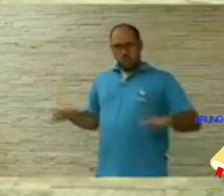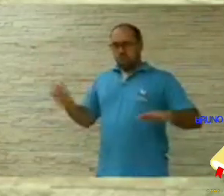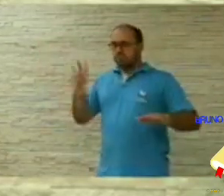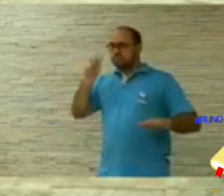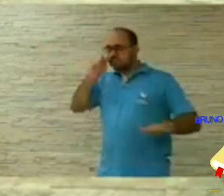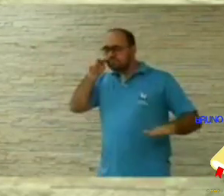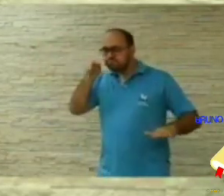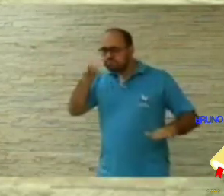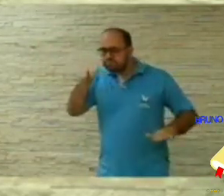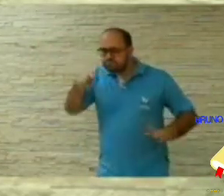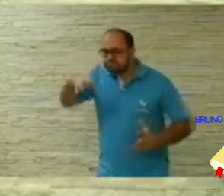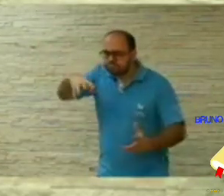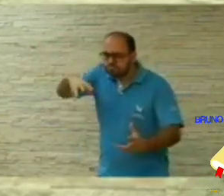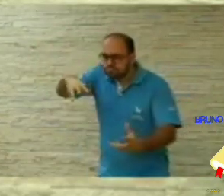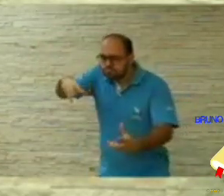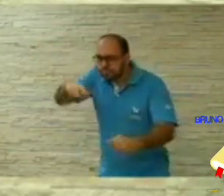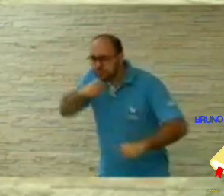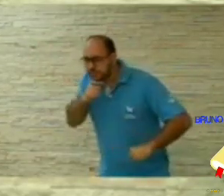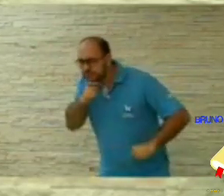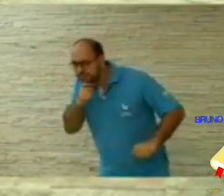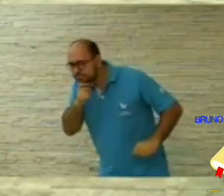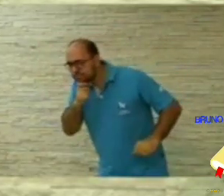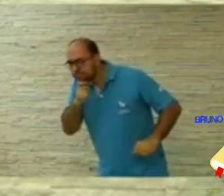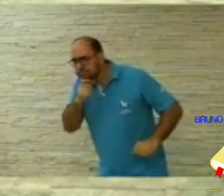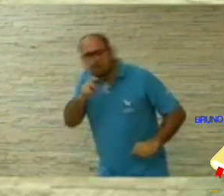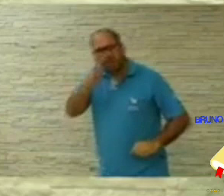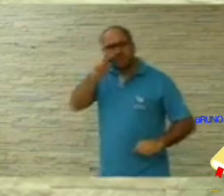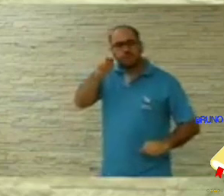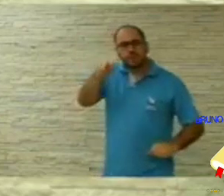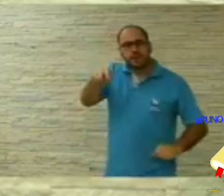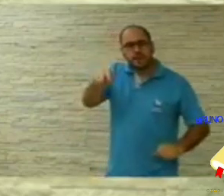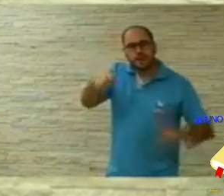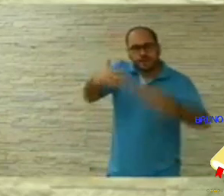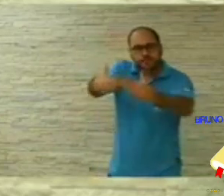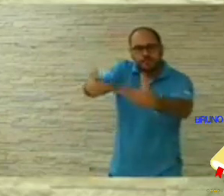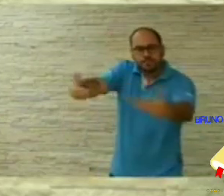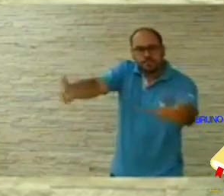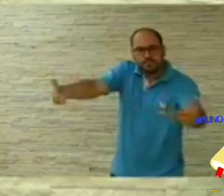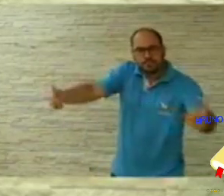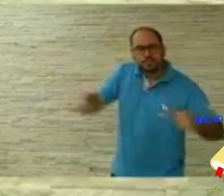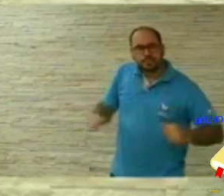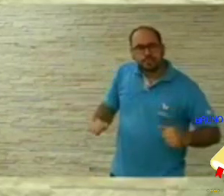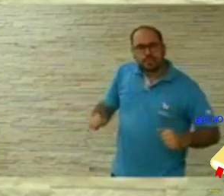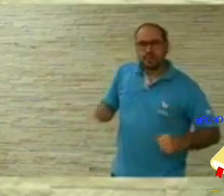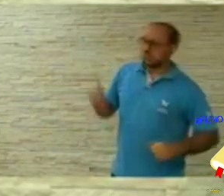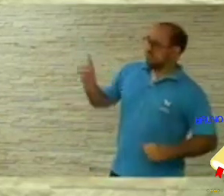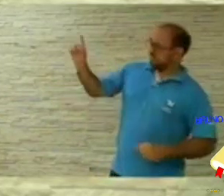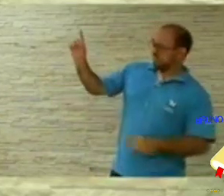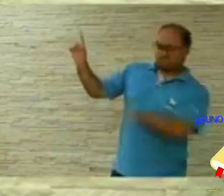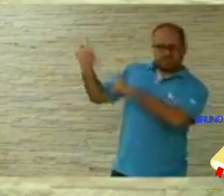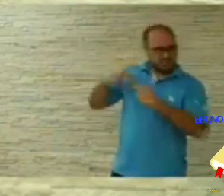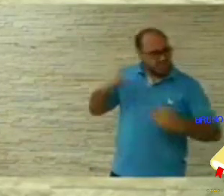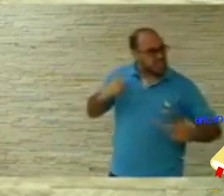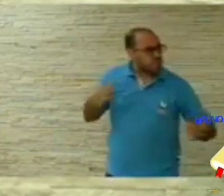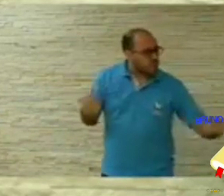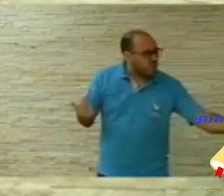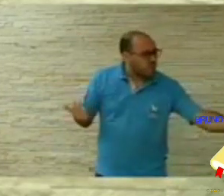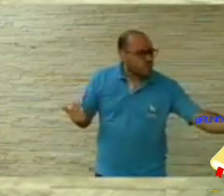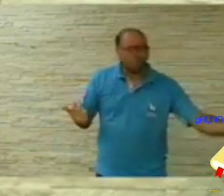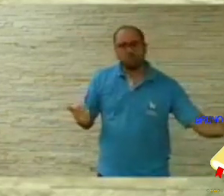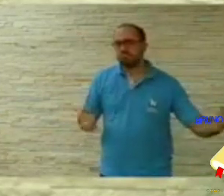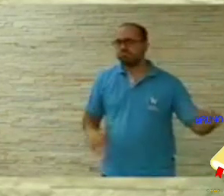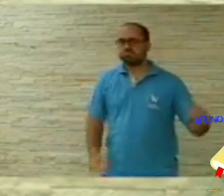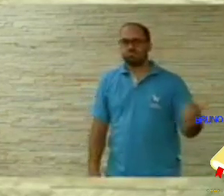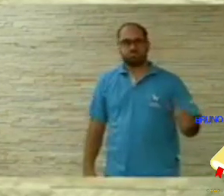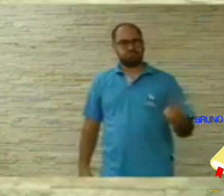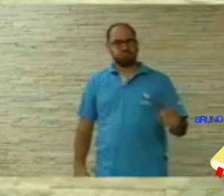para ver o que se passa no céu e sobre a terra? Agora que o hino falou que Deus é grandioso, é excelso,